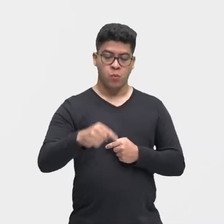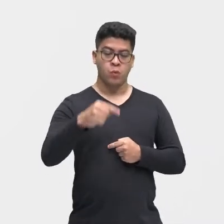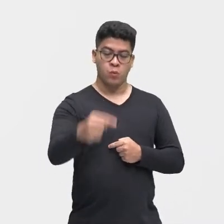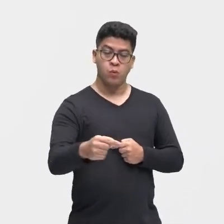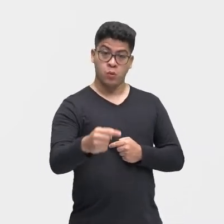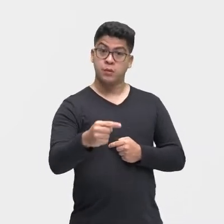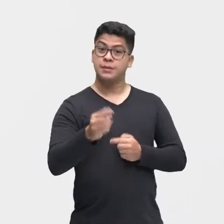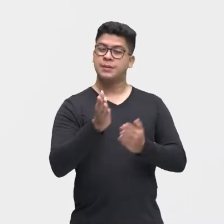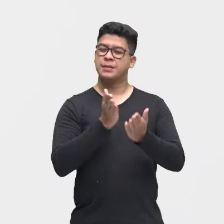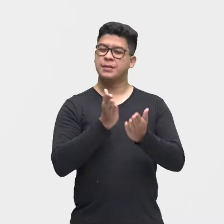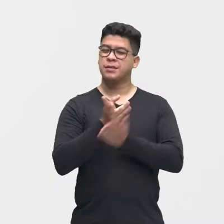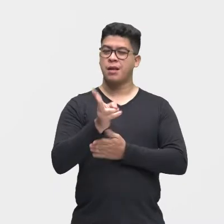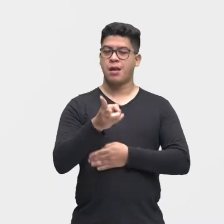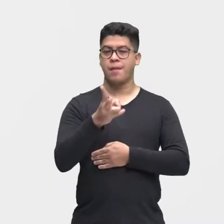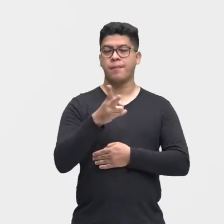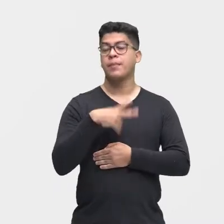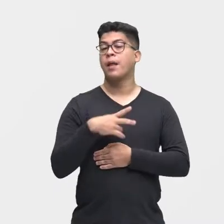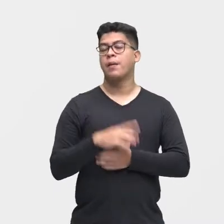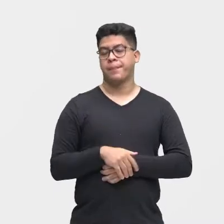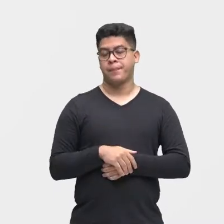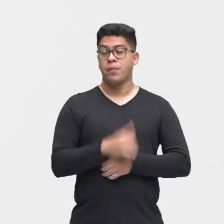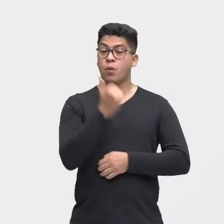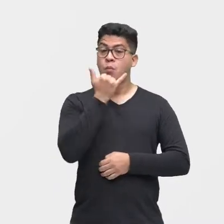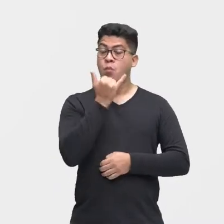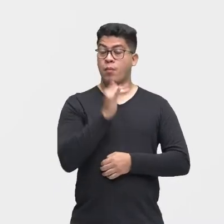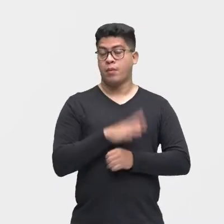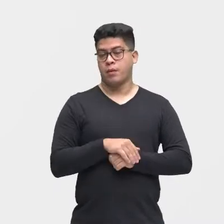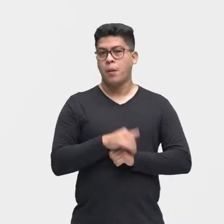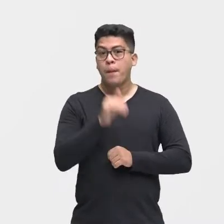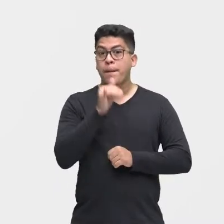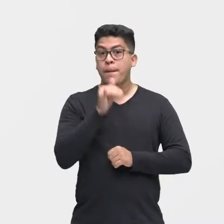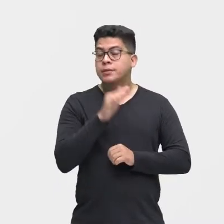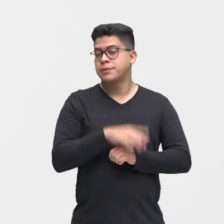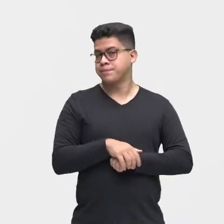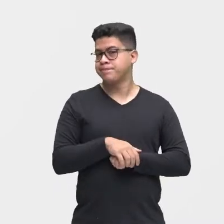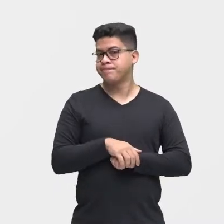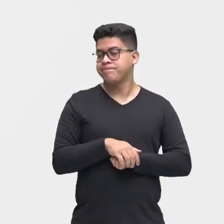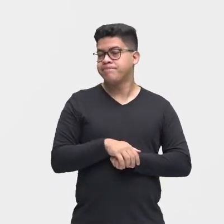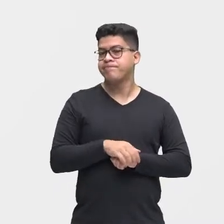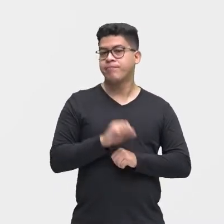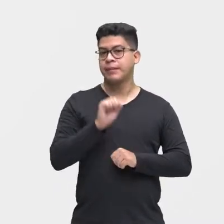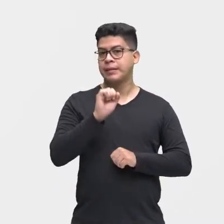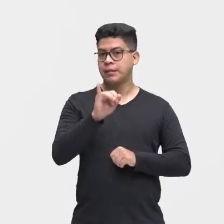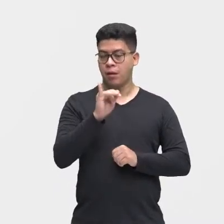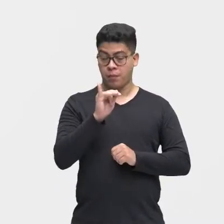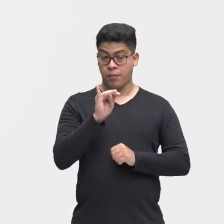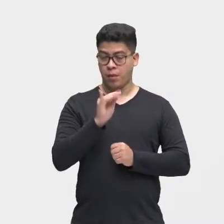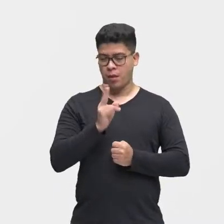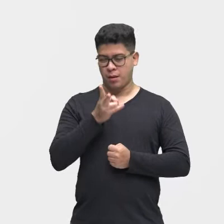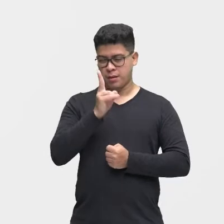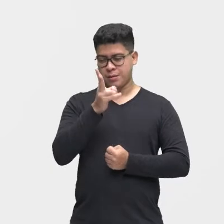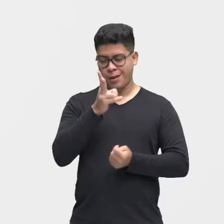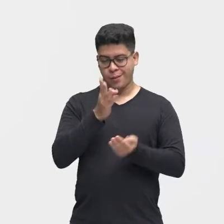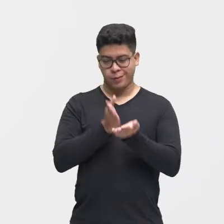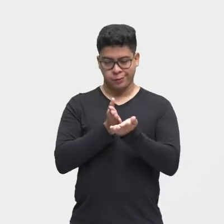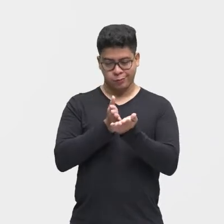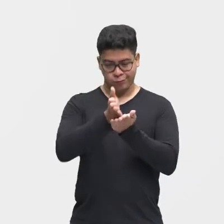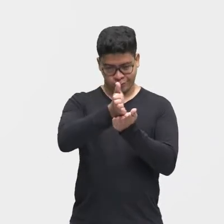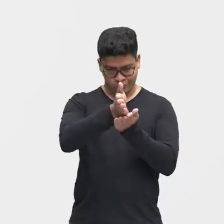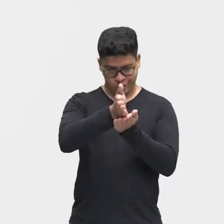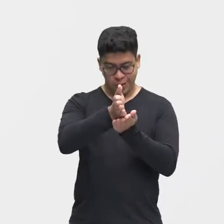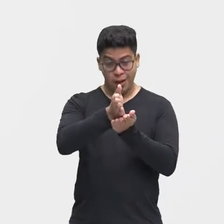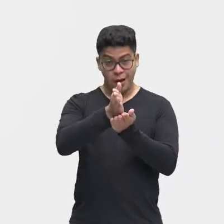dele é feita na diagonal Então isso é importante a gente lembrar o peão ele movimenta indo para frente mas ele só pode